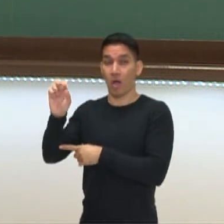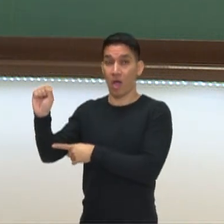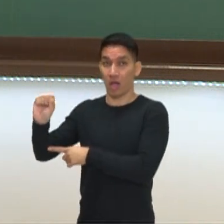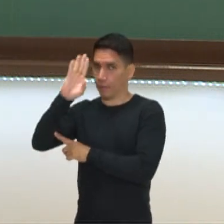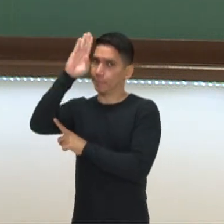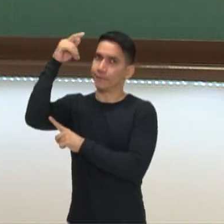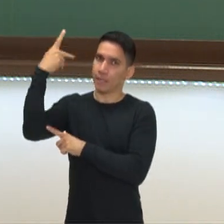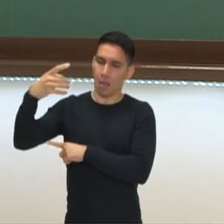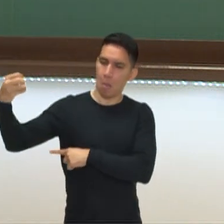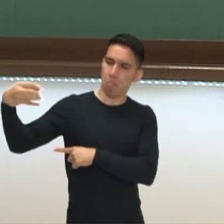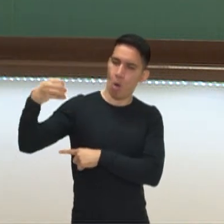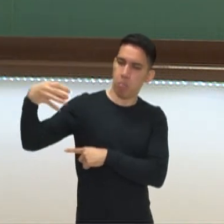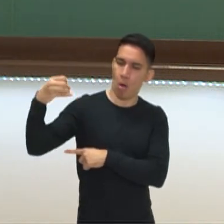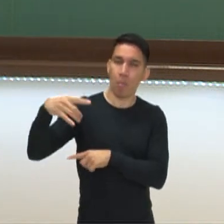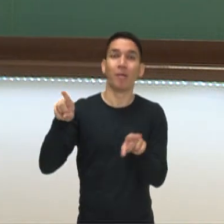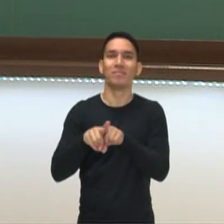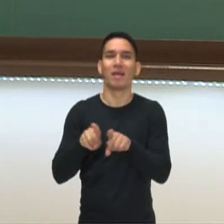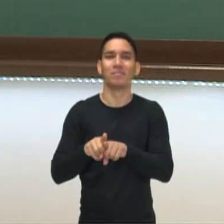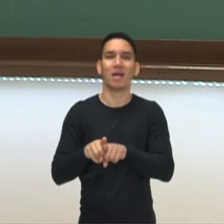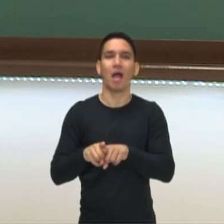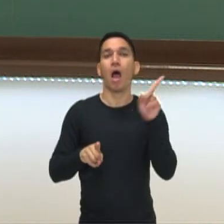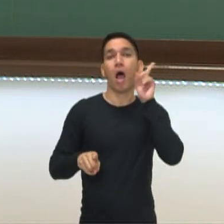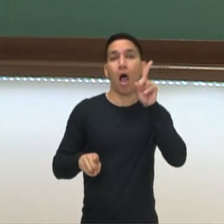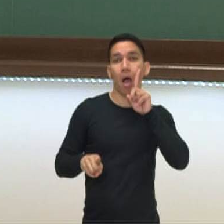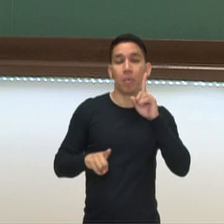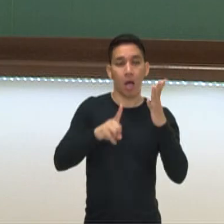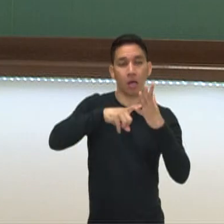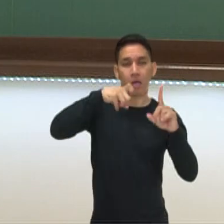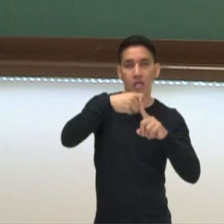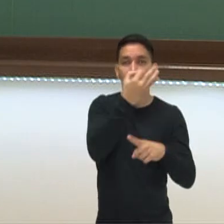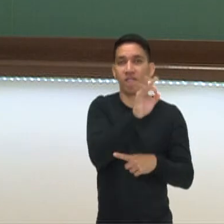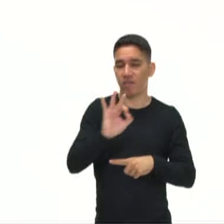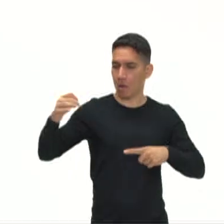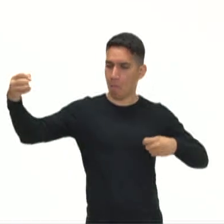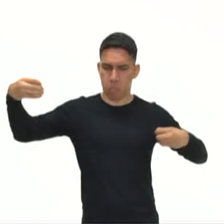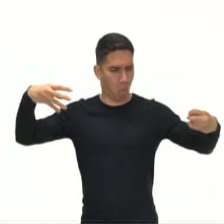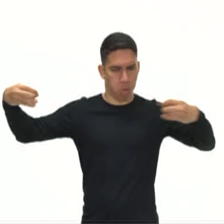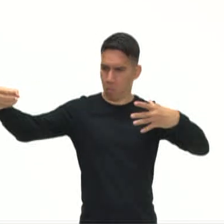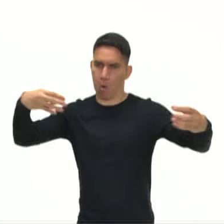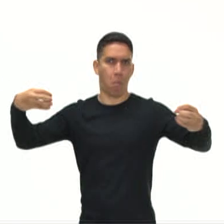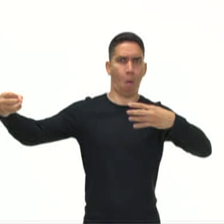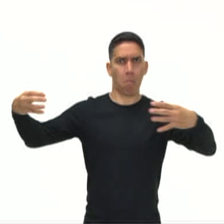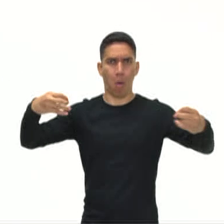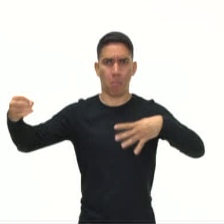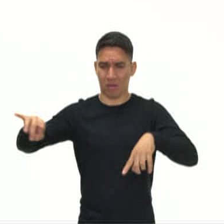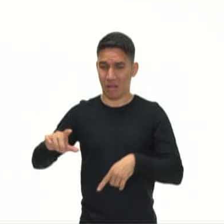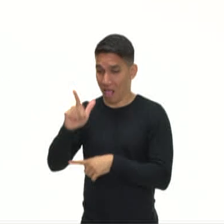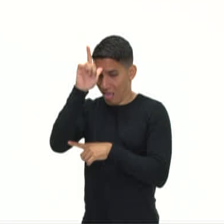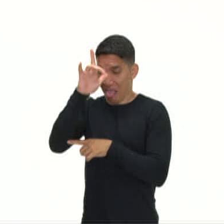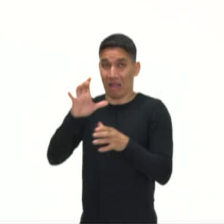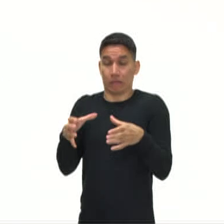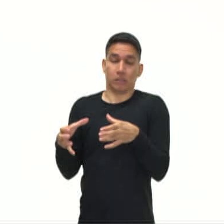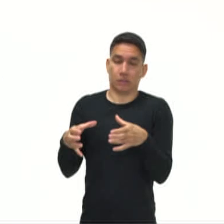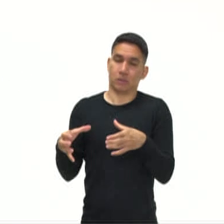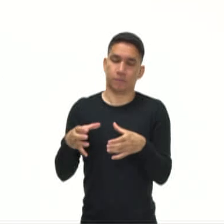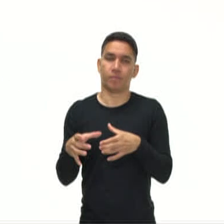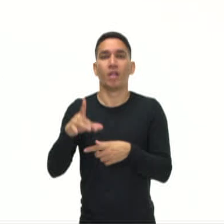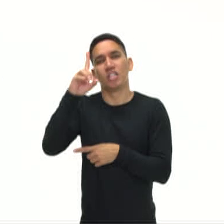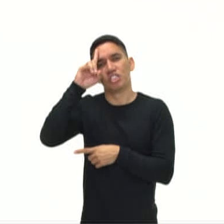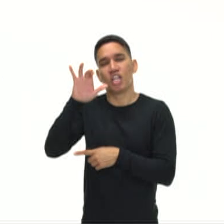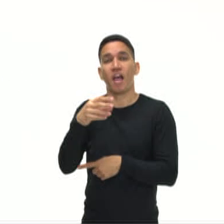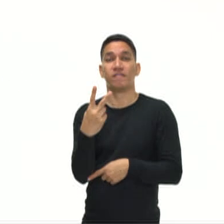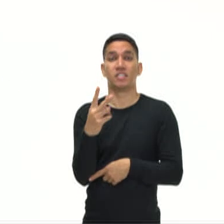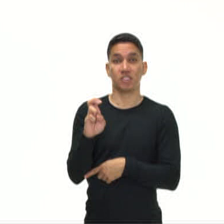soviéticos, mas também pela presença americana, inglesa e francesa. Em 25 de abril, a União Soviética invadiu a